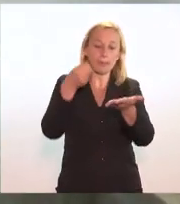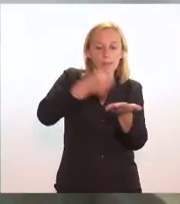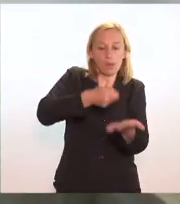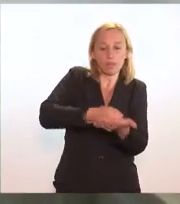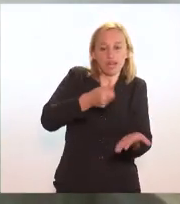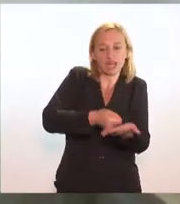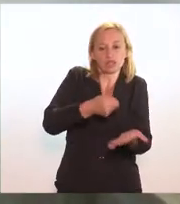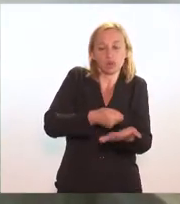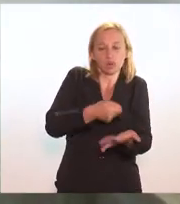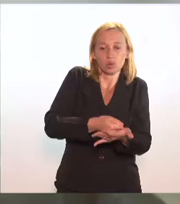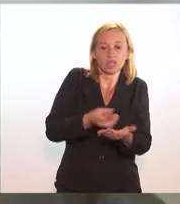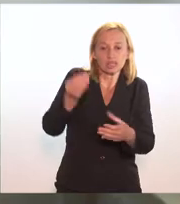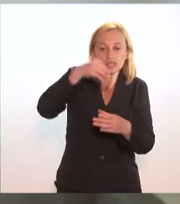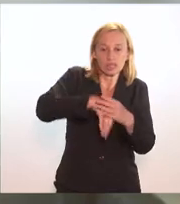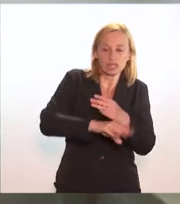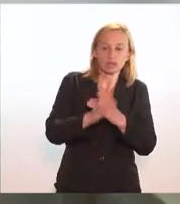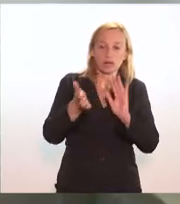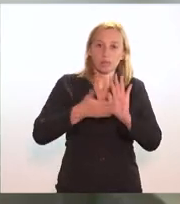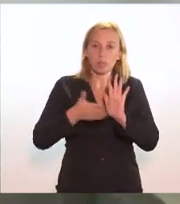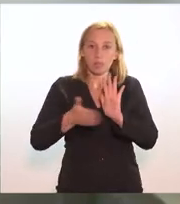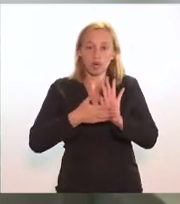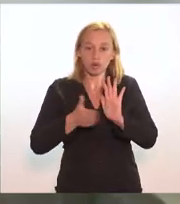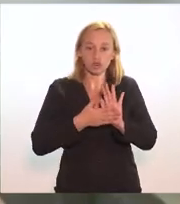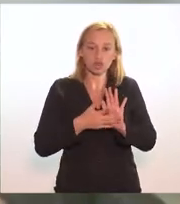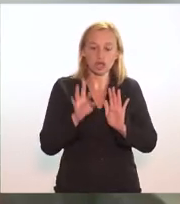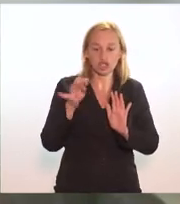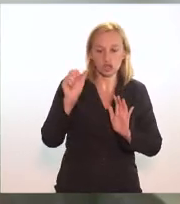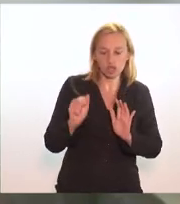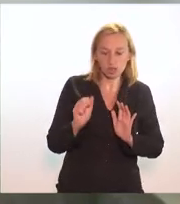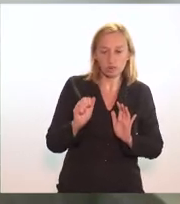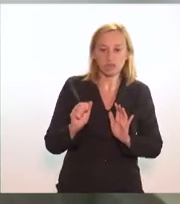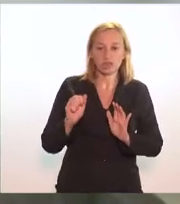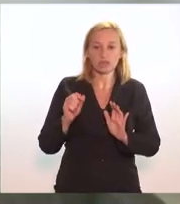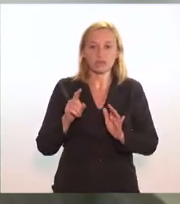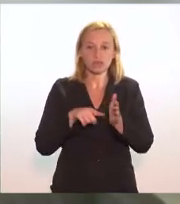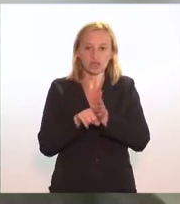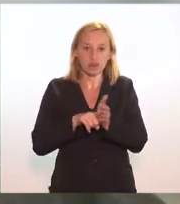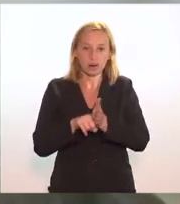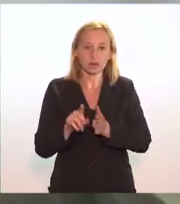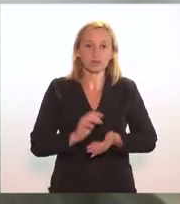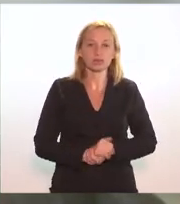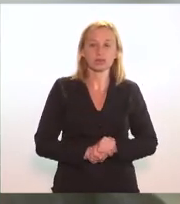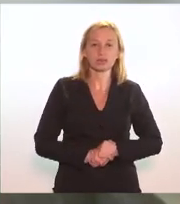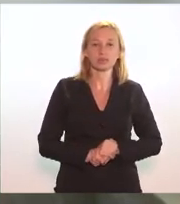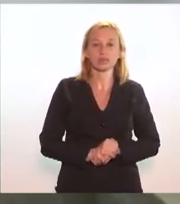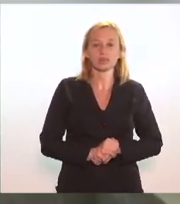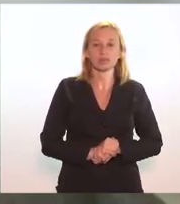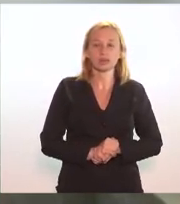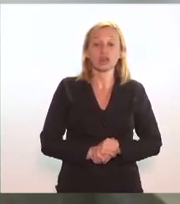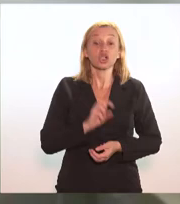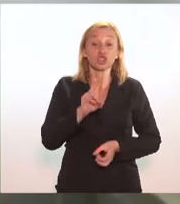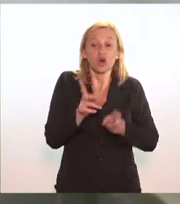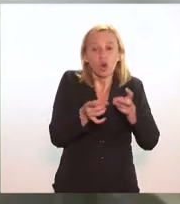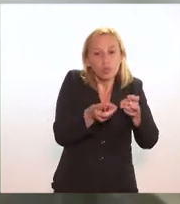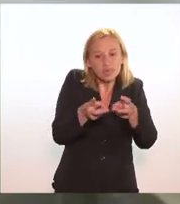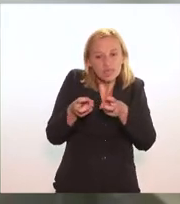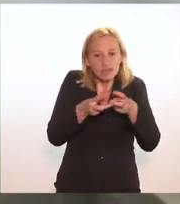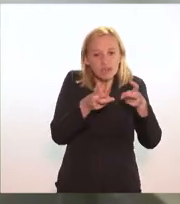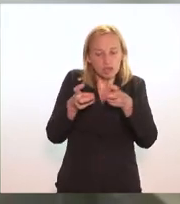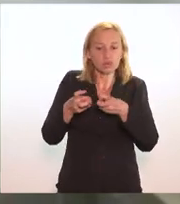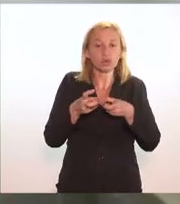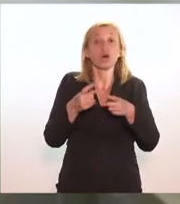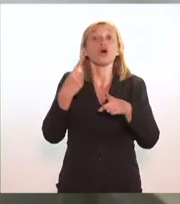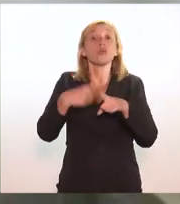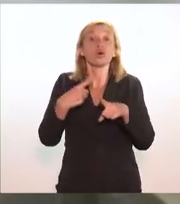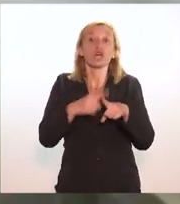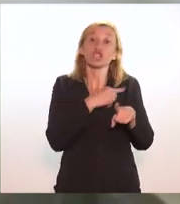obrigatório dentro da proposta do regime de recuperação fiscal. Foram apenas observações, porque